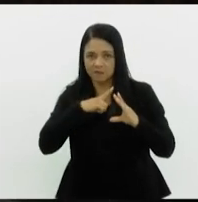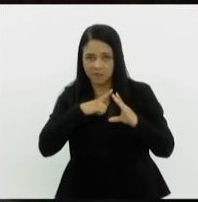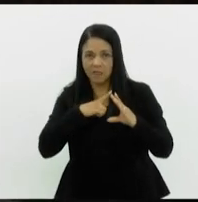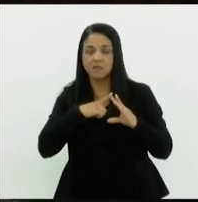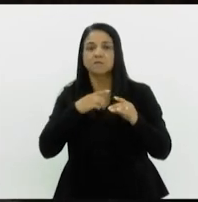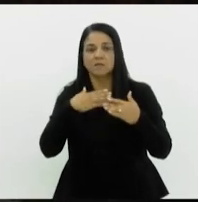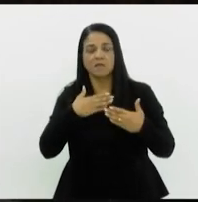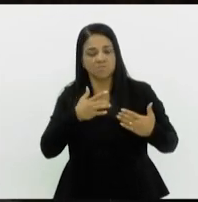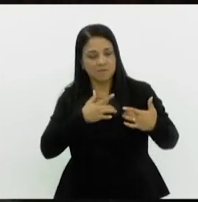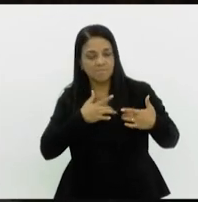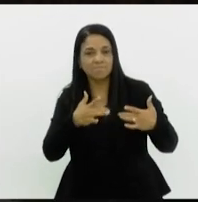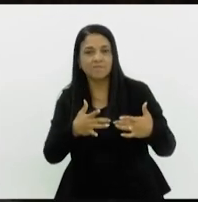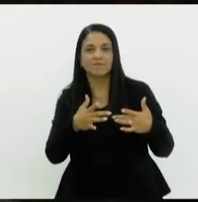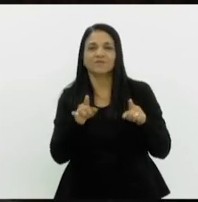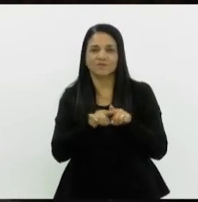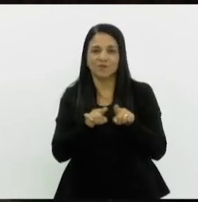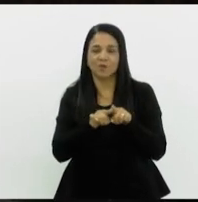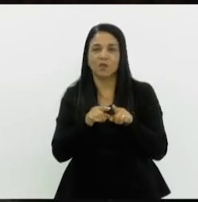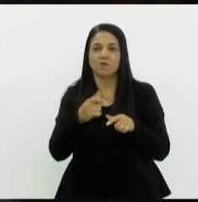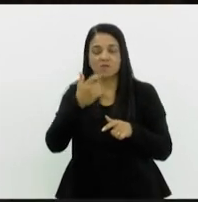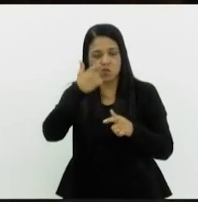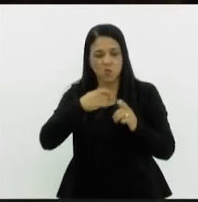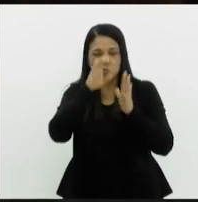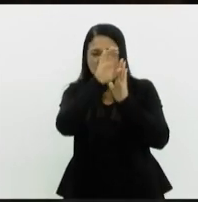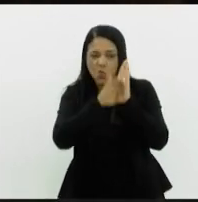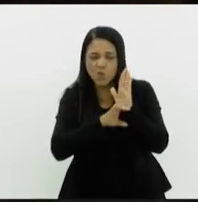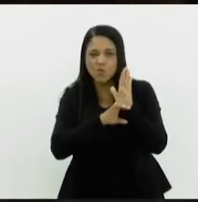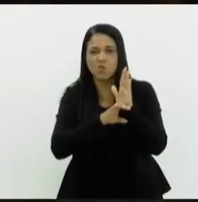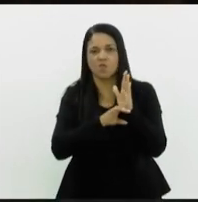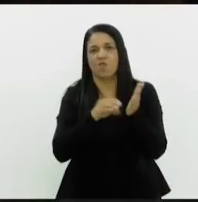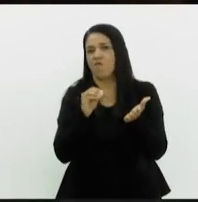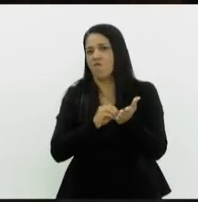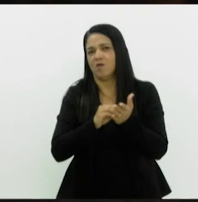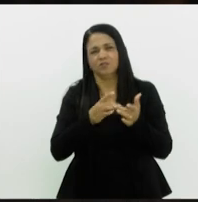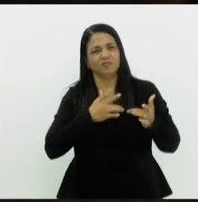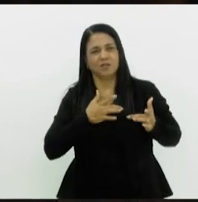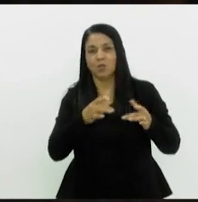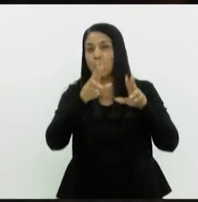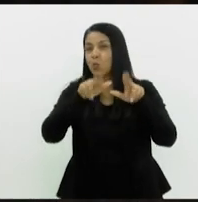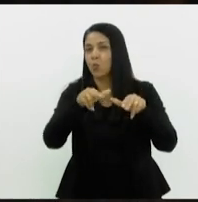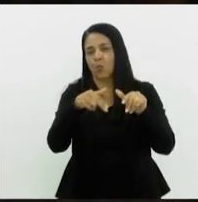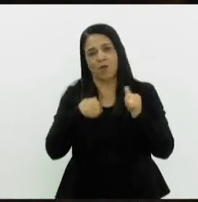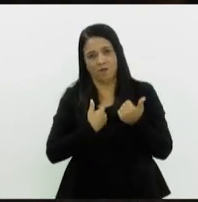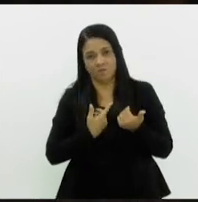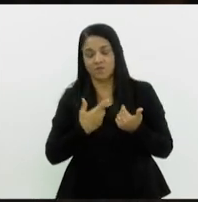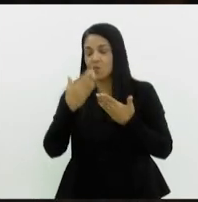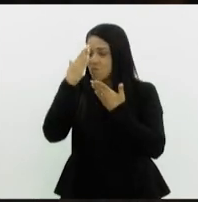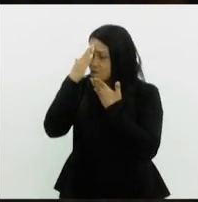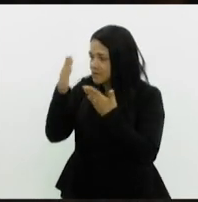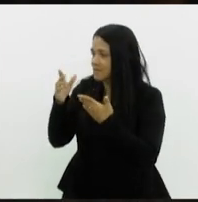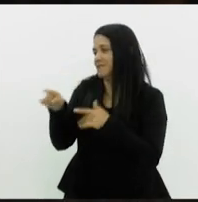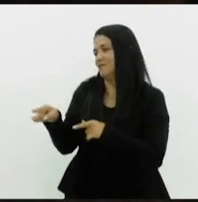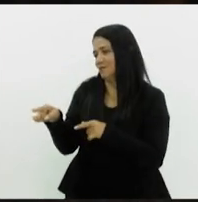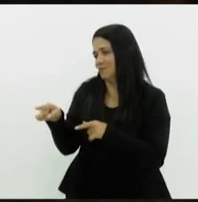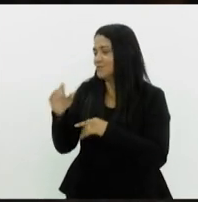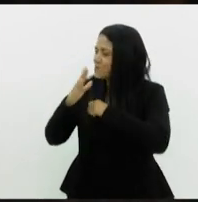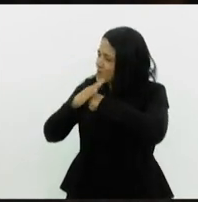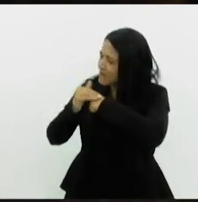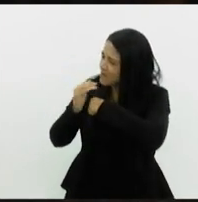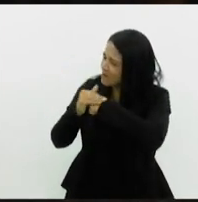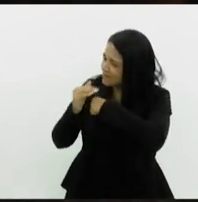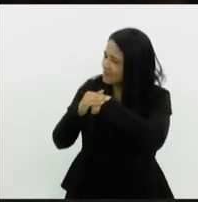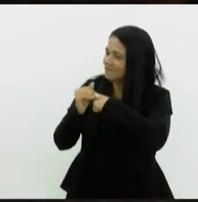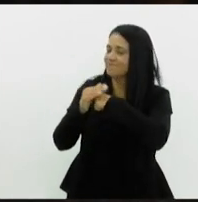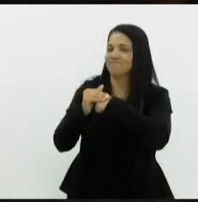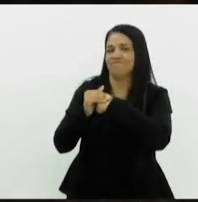grato, jamais vai estar no meu currículo qualquer tipo de ingratidão, meu irmão. E só tenho que te agradecer por esse carinho que você